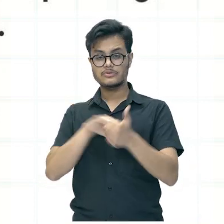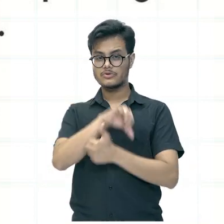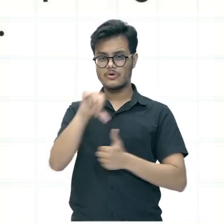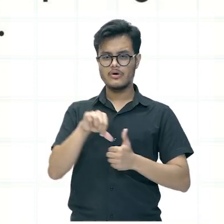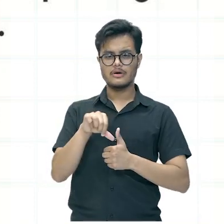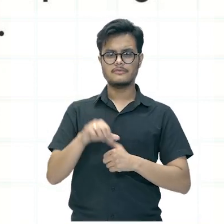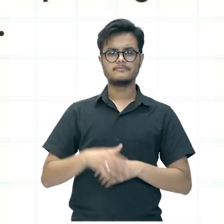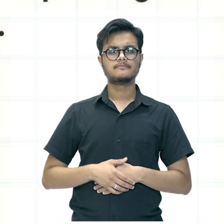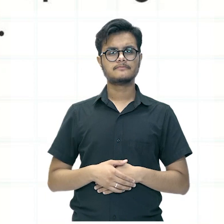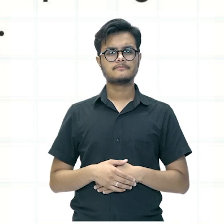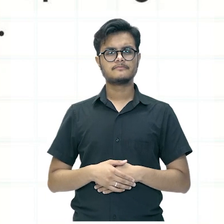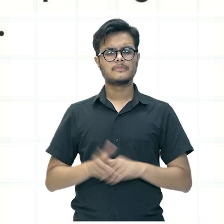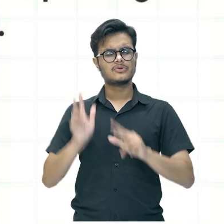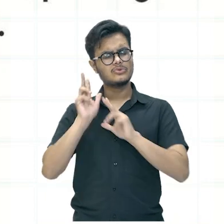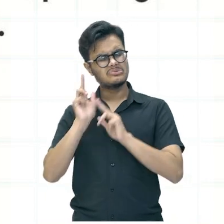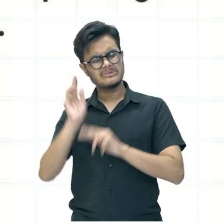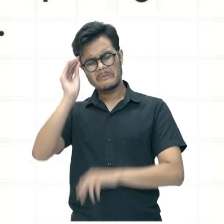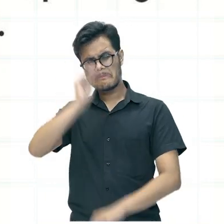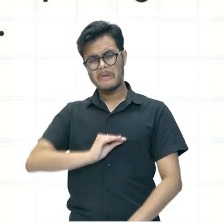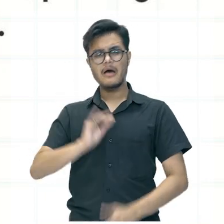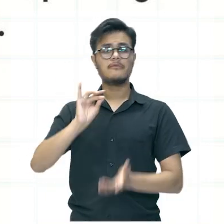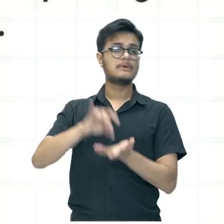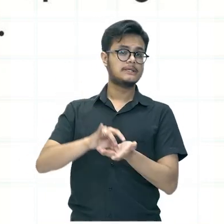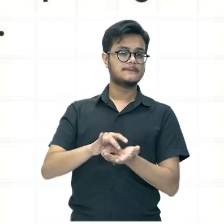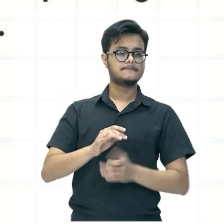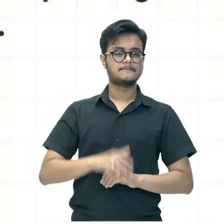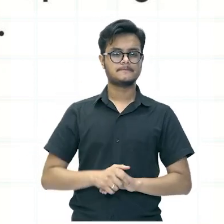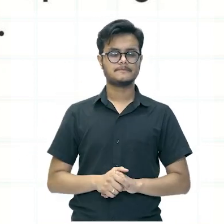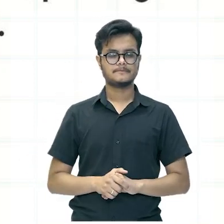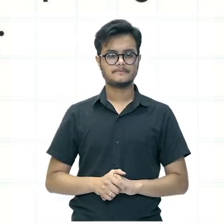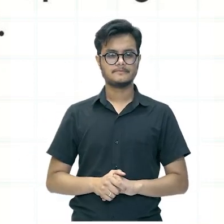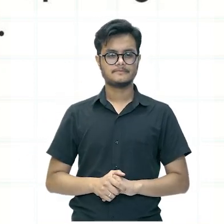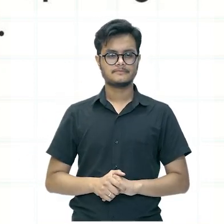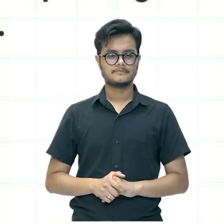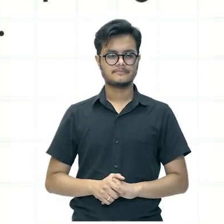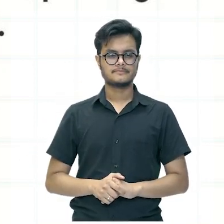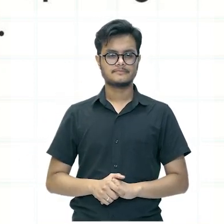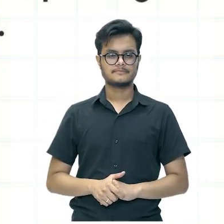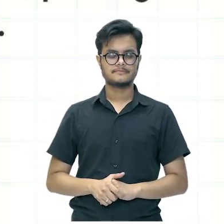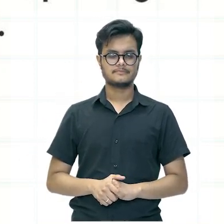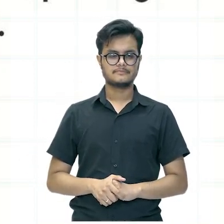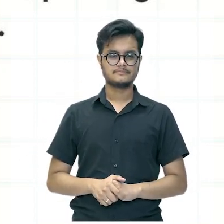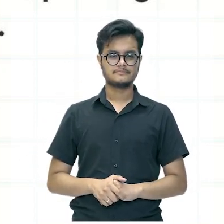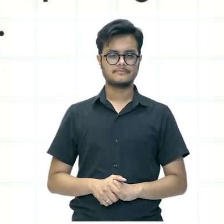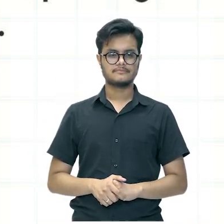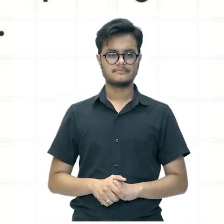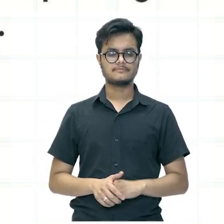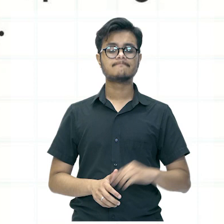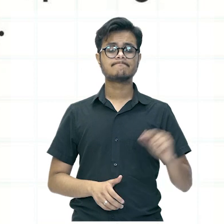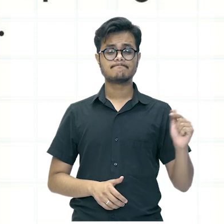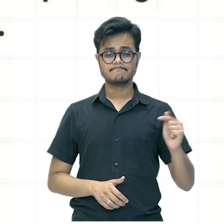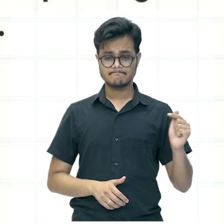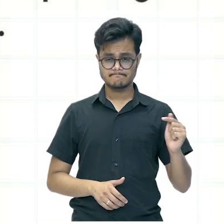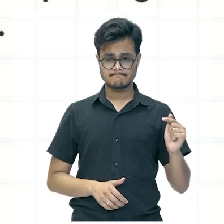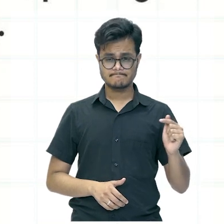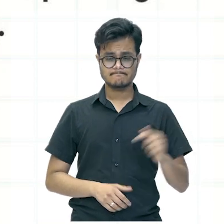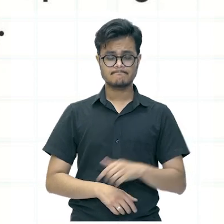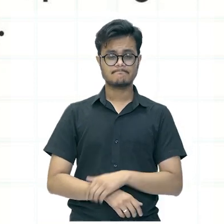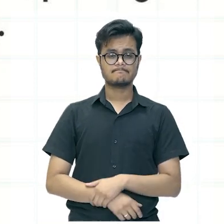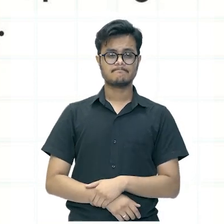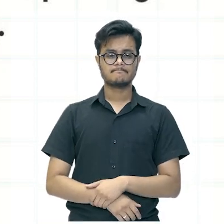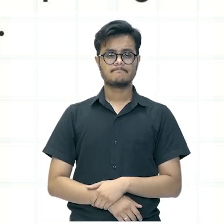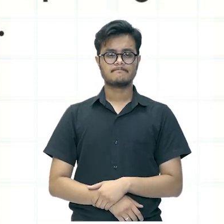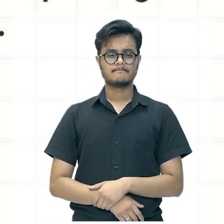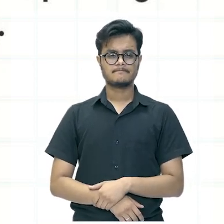pessoa dormia bem, aí começou a dormir mal, certo? Então, mudança nisso também é um indicativo. Bad grades. Com